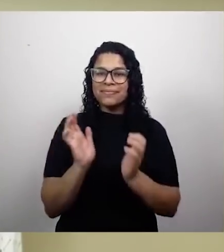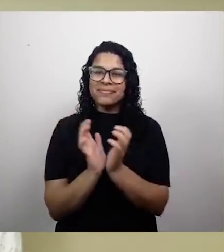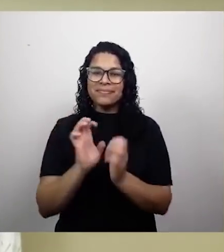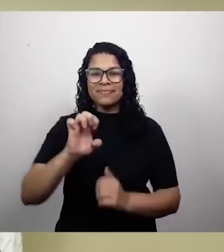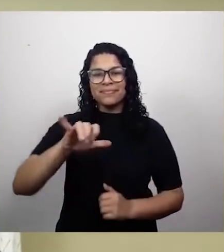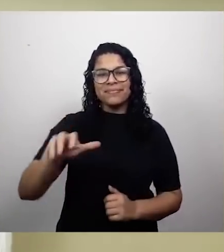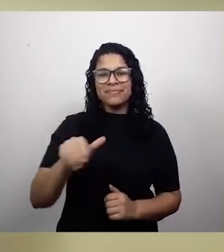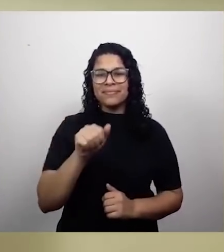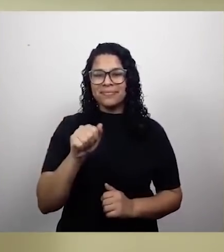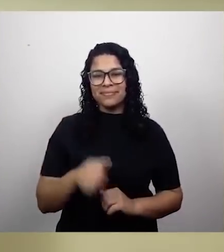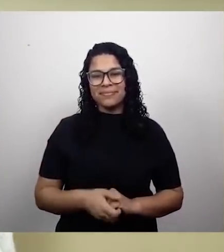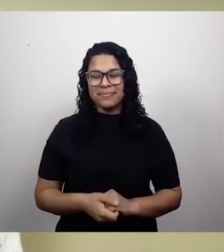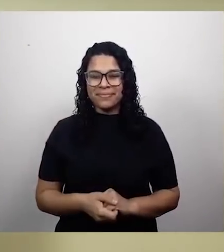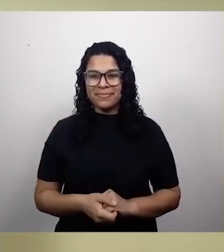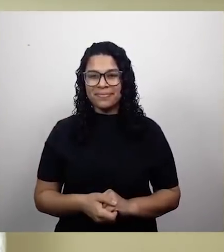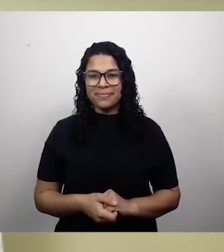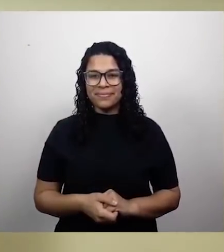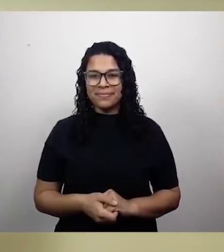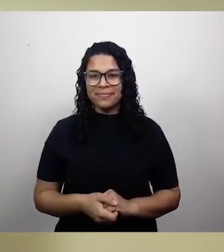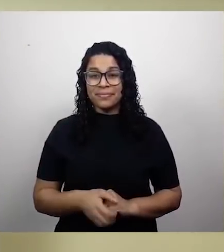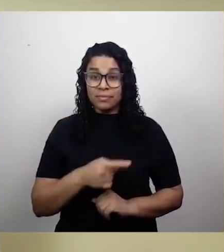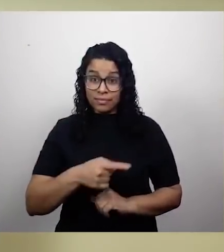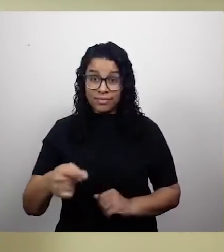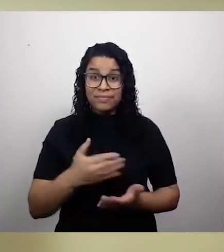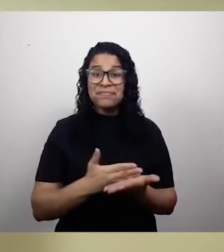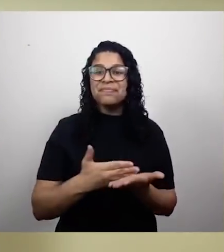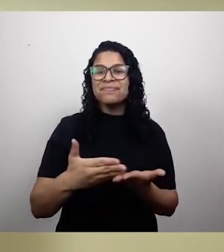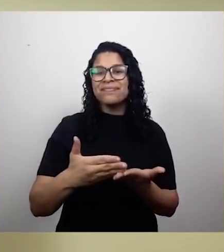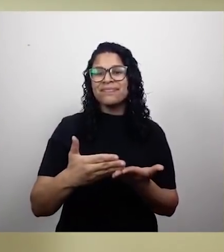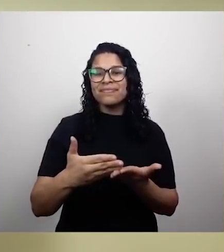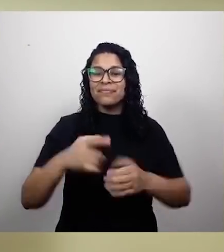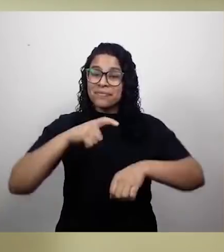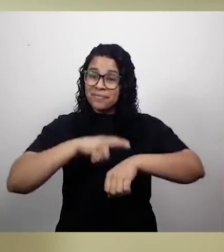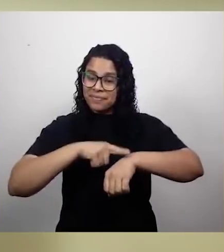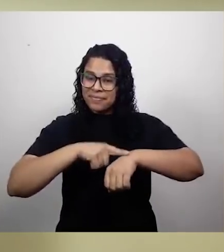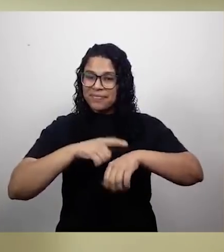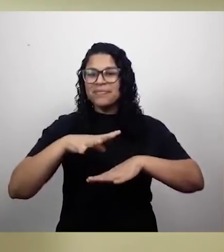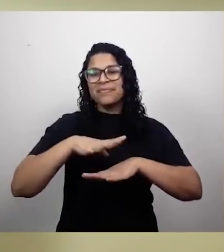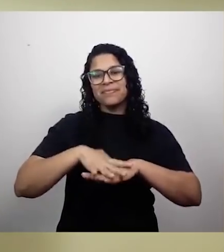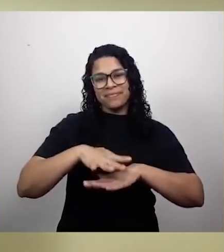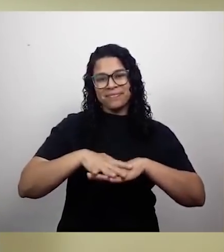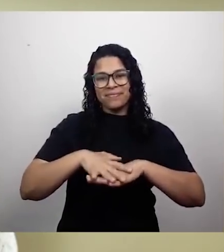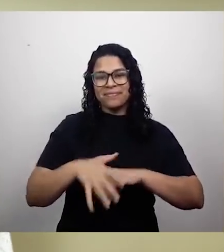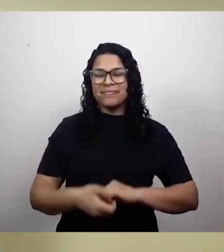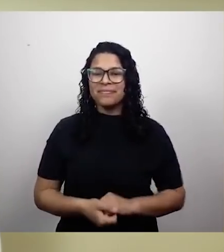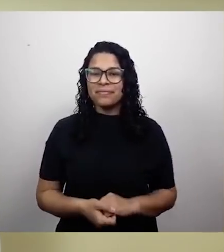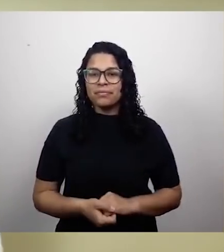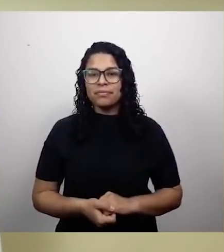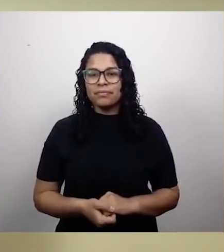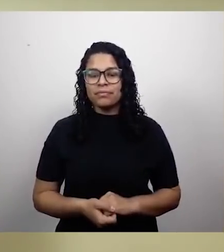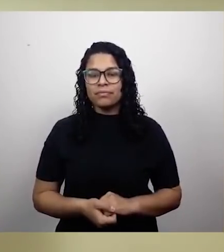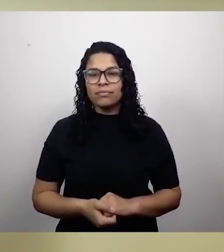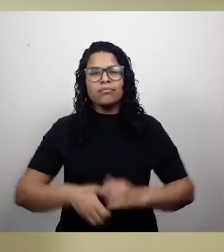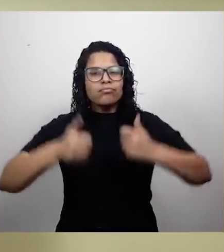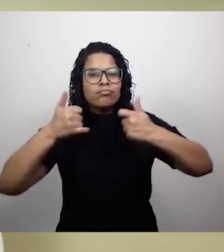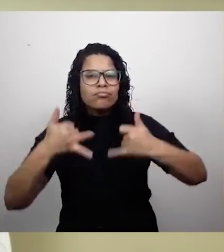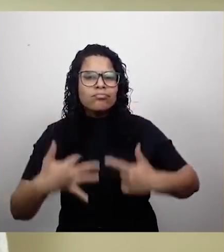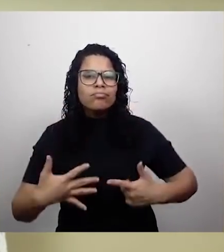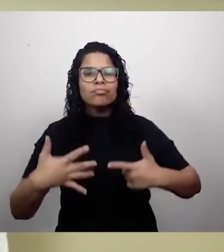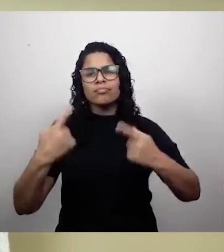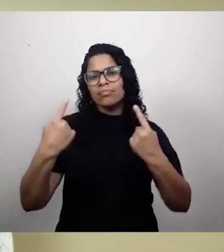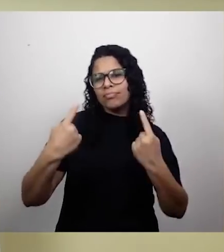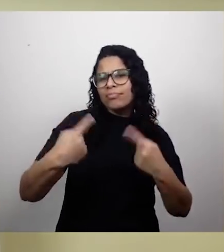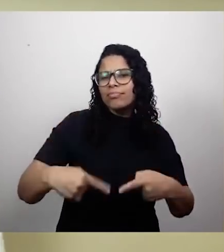Olá, galera da EJA! Estamos começando a semana com mais uma hora da matemática, sempre com novas explicações